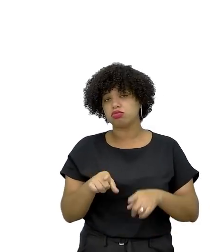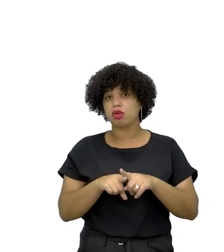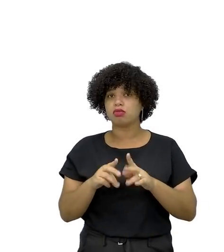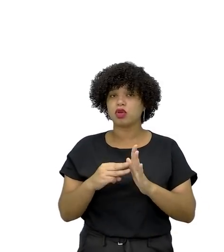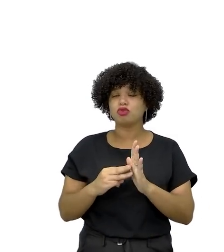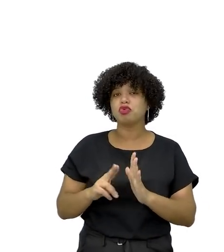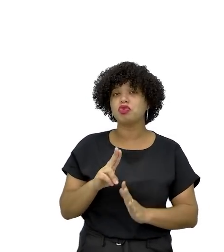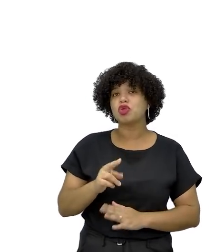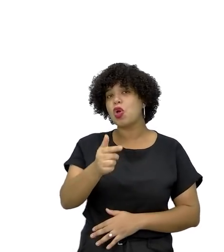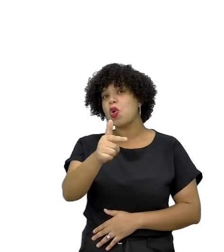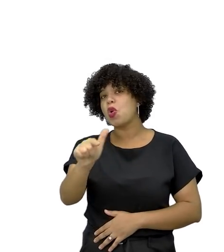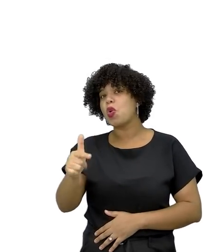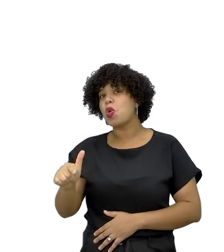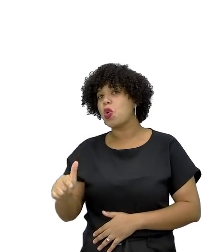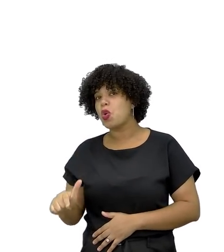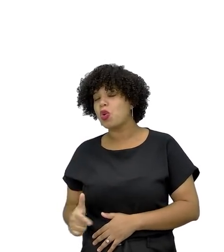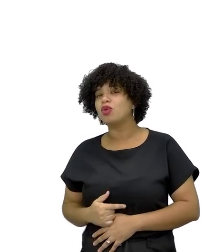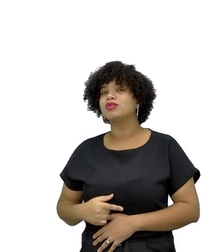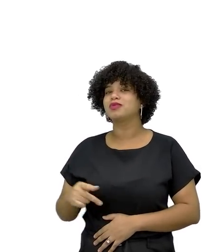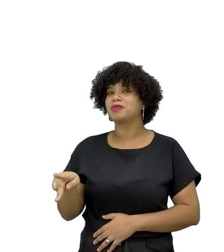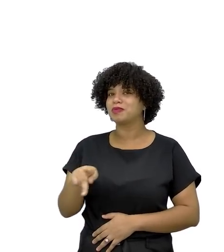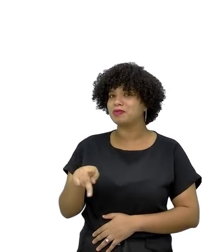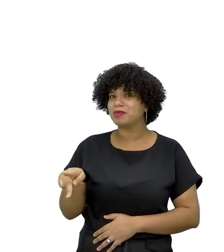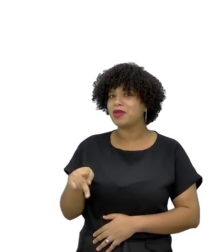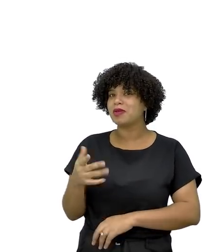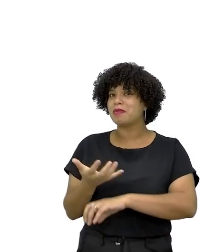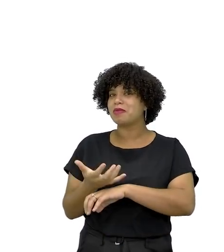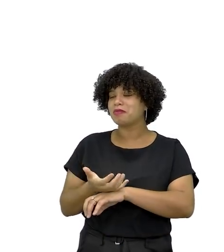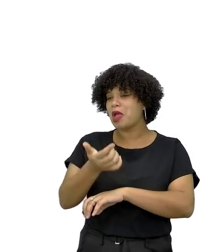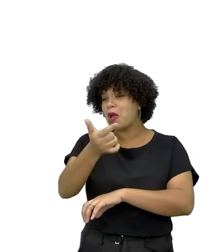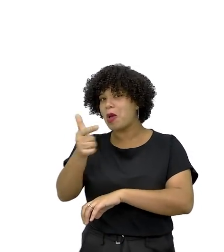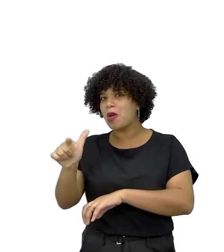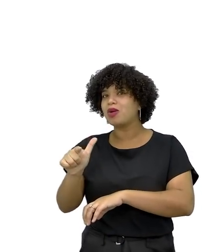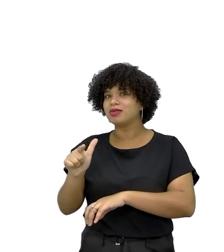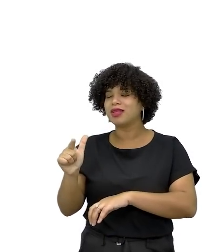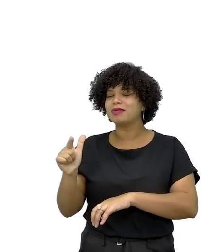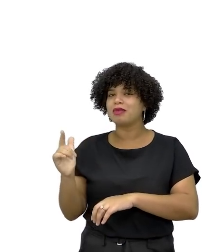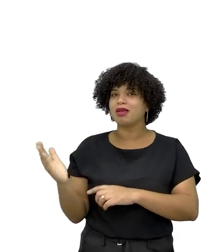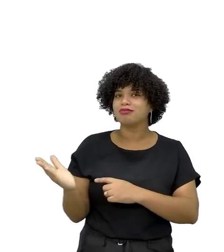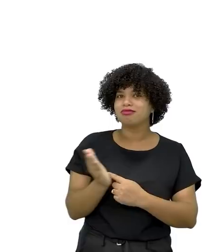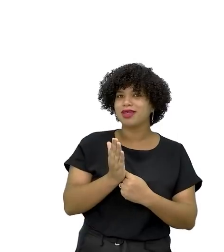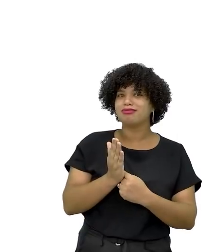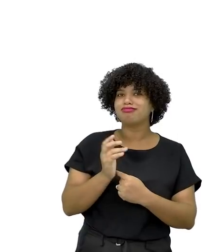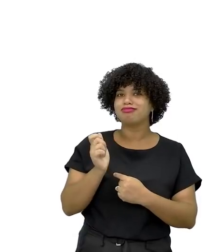metodologia com alguns professores envolvidos, né, na escola,